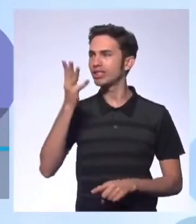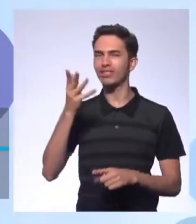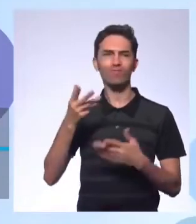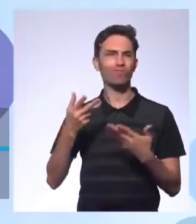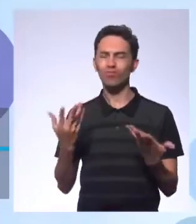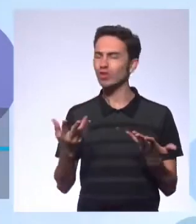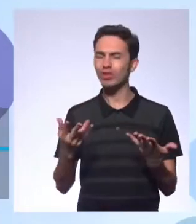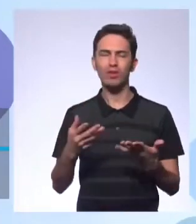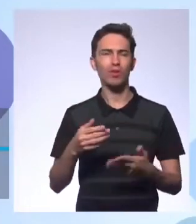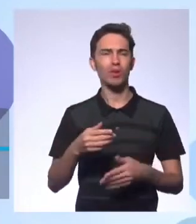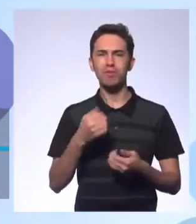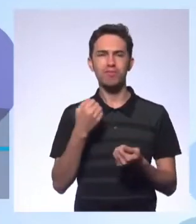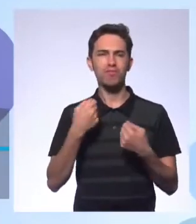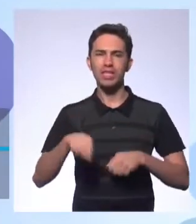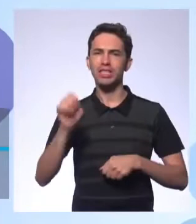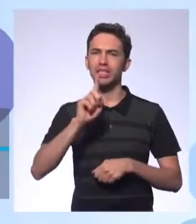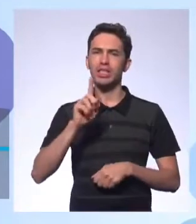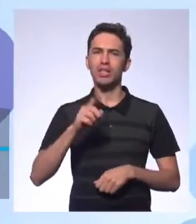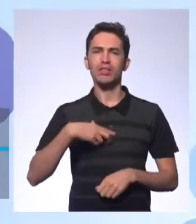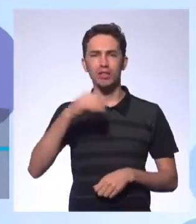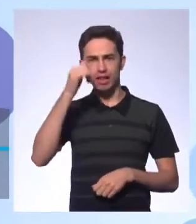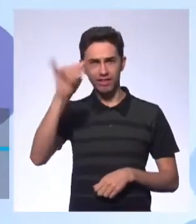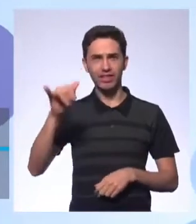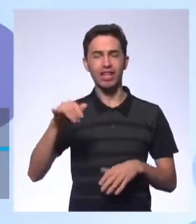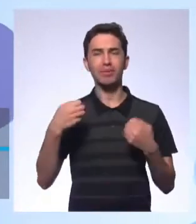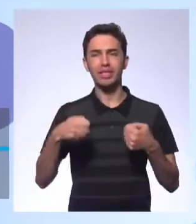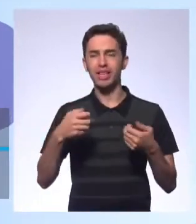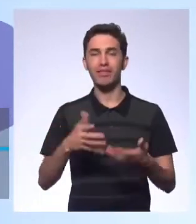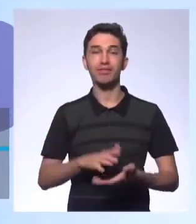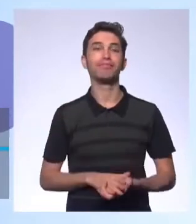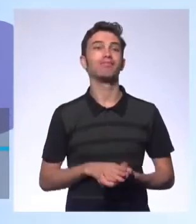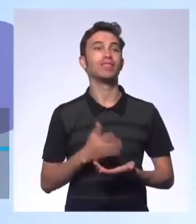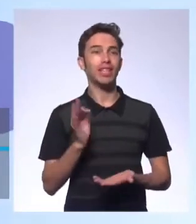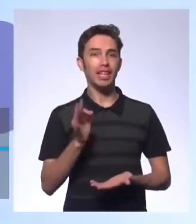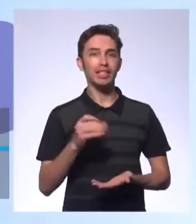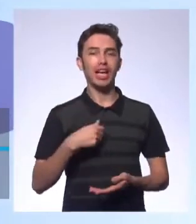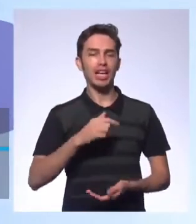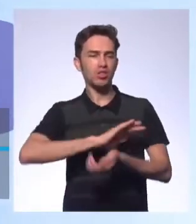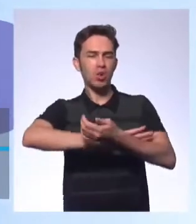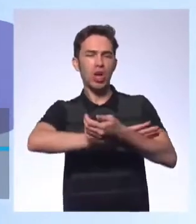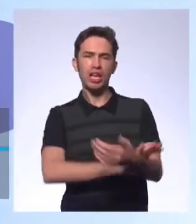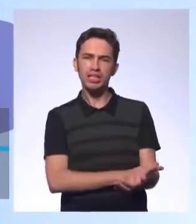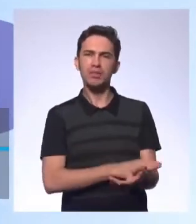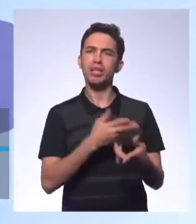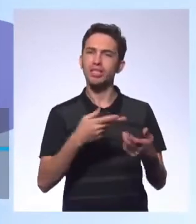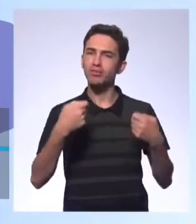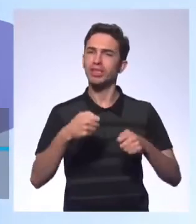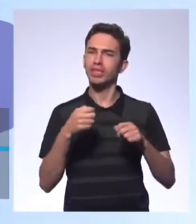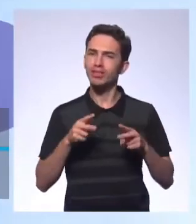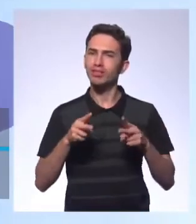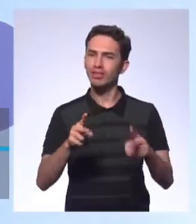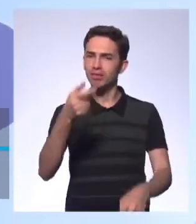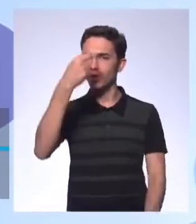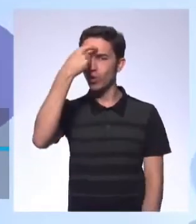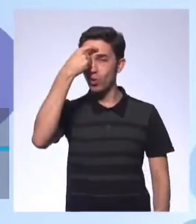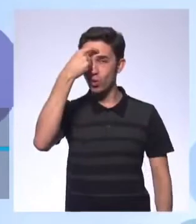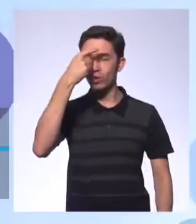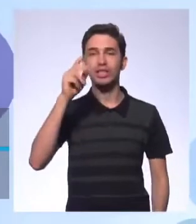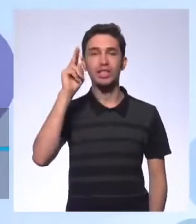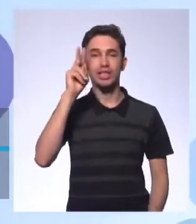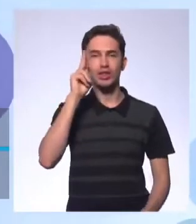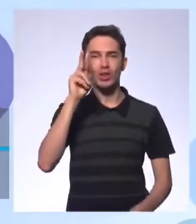e existe o racismo, então nós temos que estar sempre preparados, com consciência